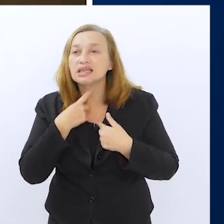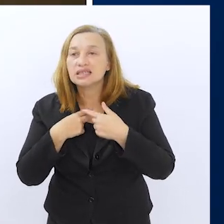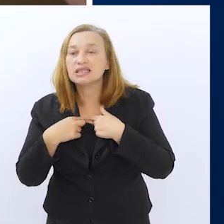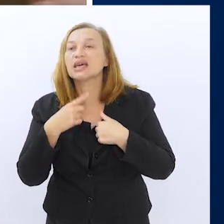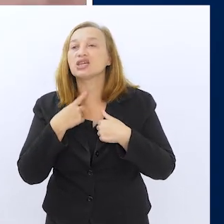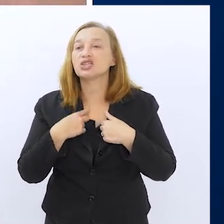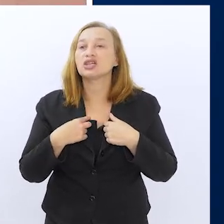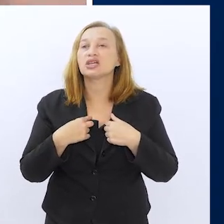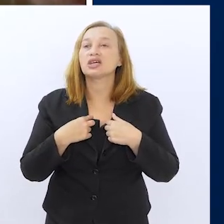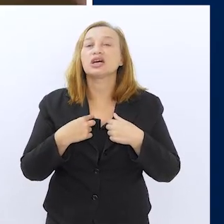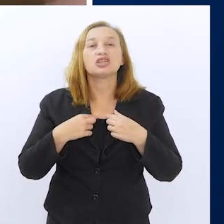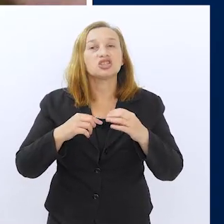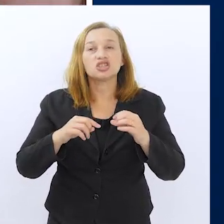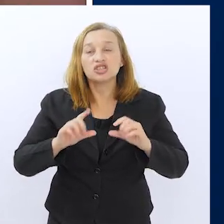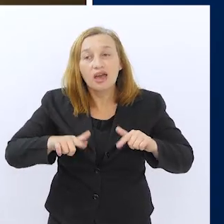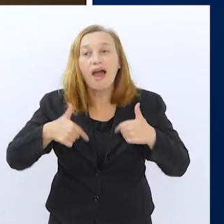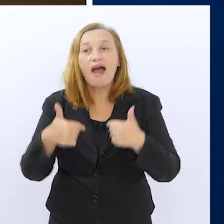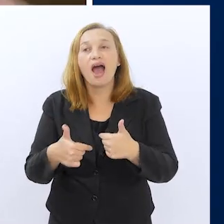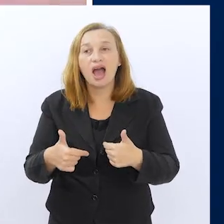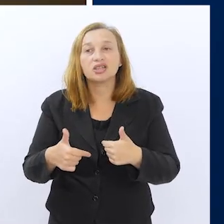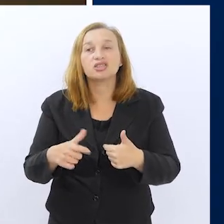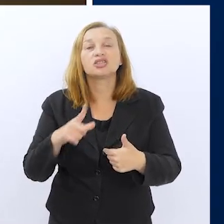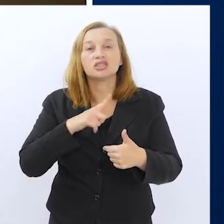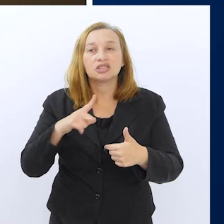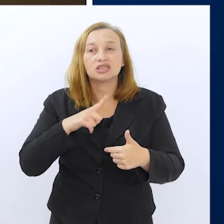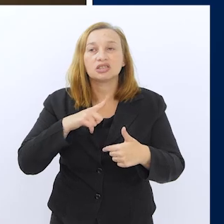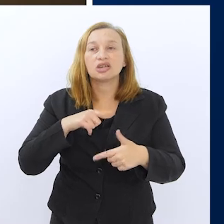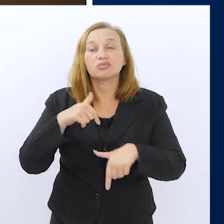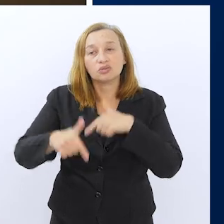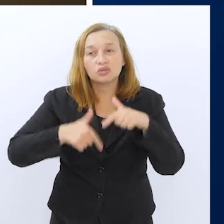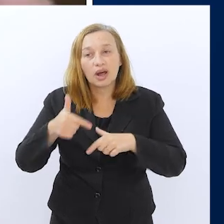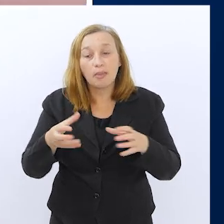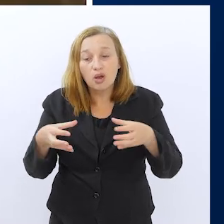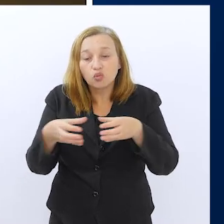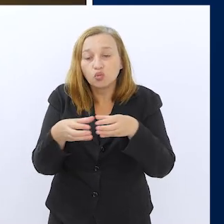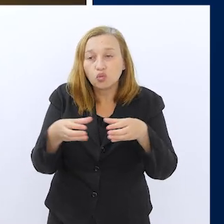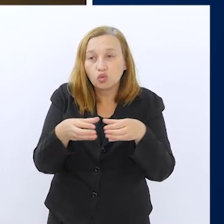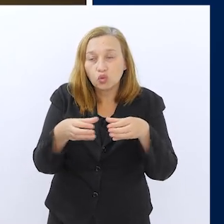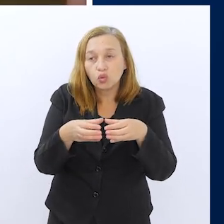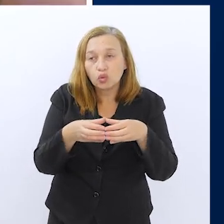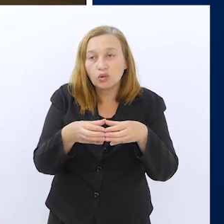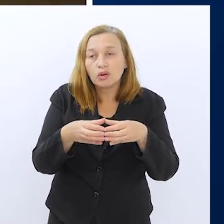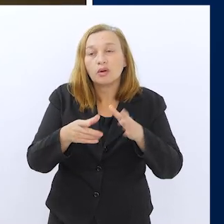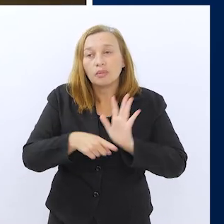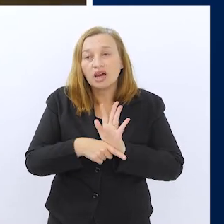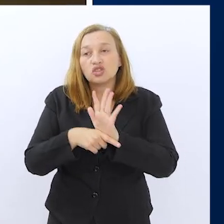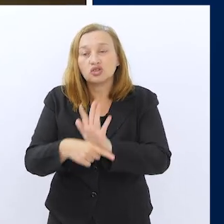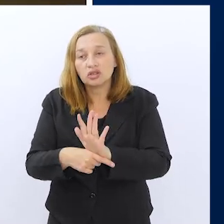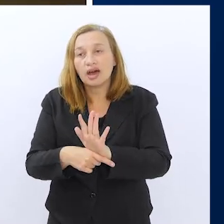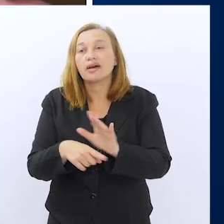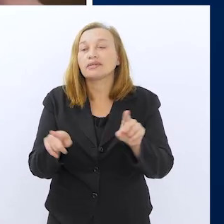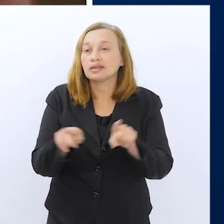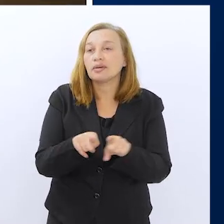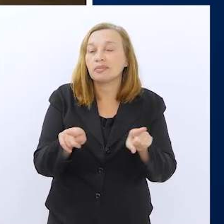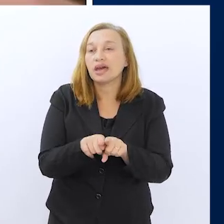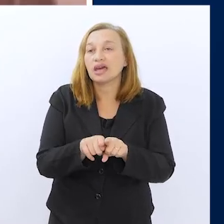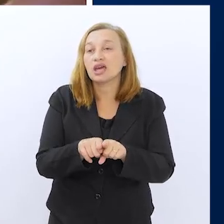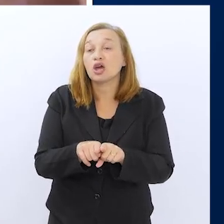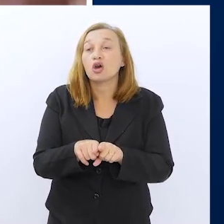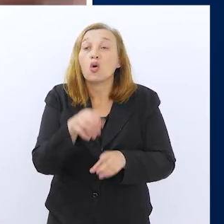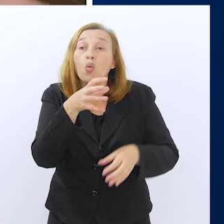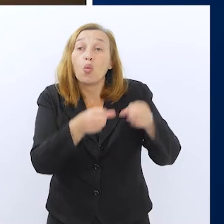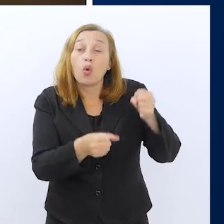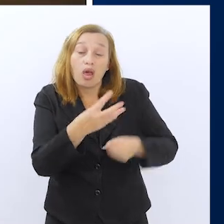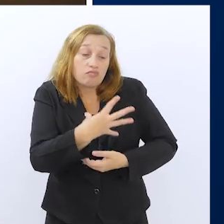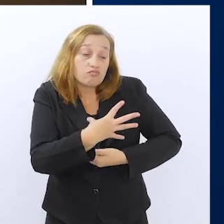alguém que quer e deseja, a gente move mundos e fundos, existe uma força-tarefa, né, para ilustrar uma outra